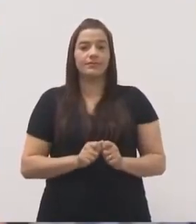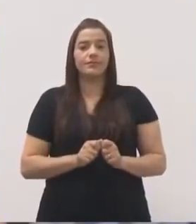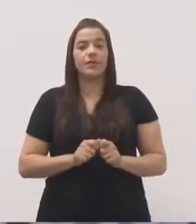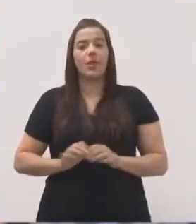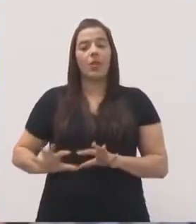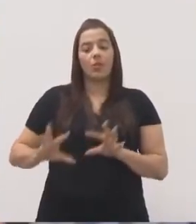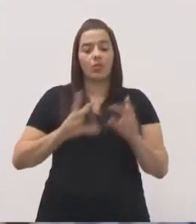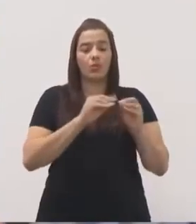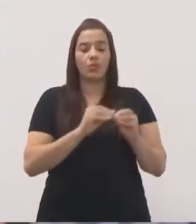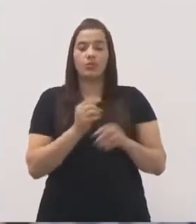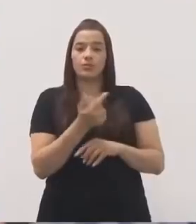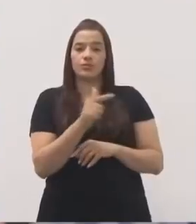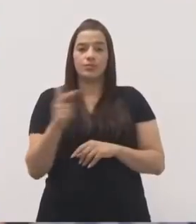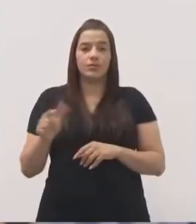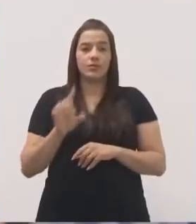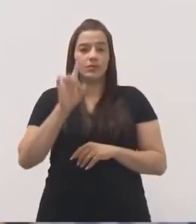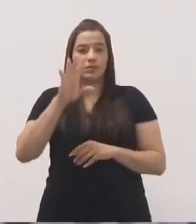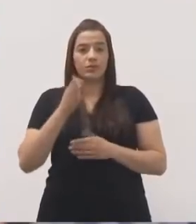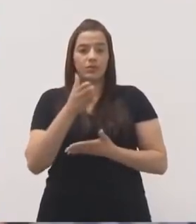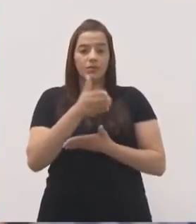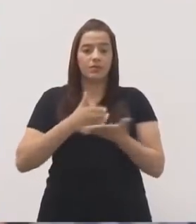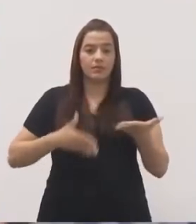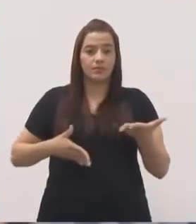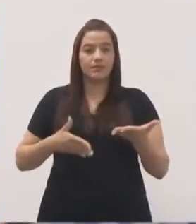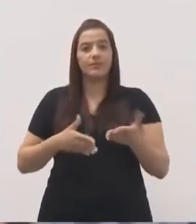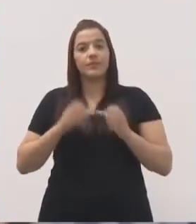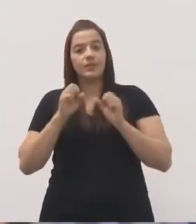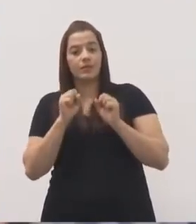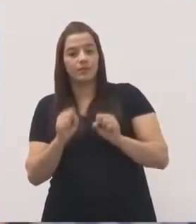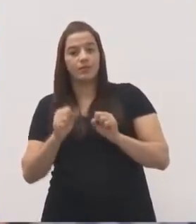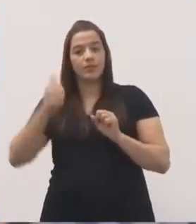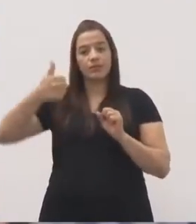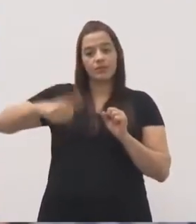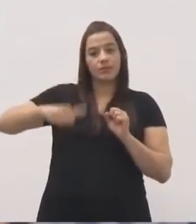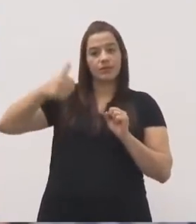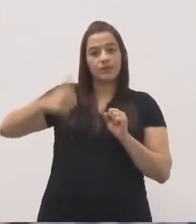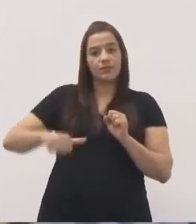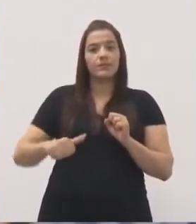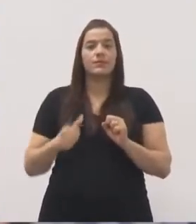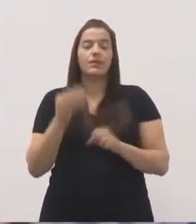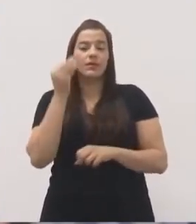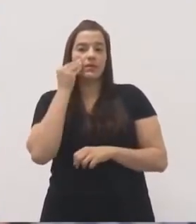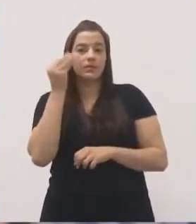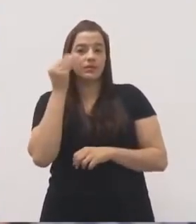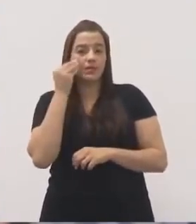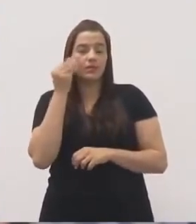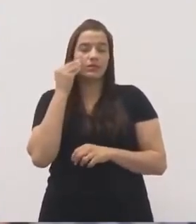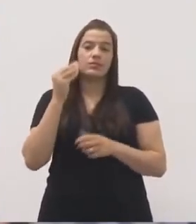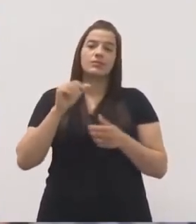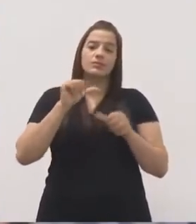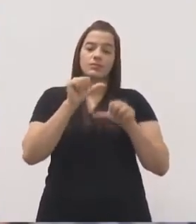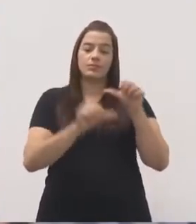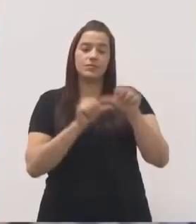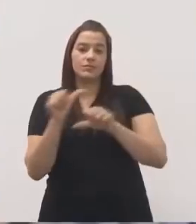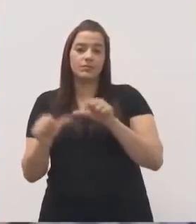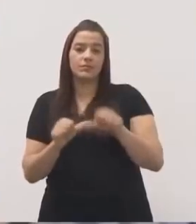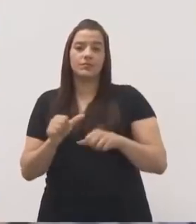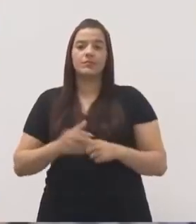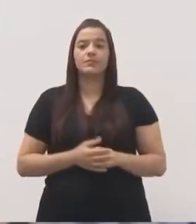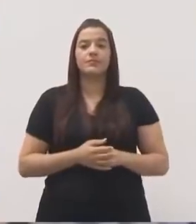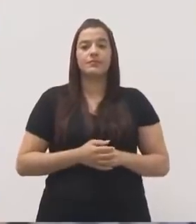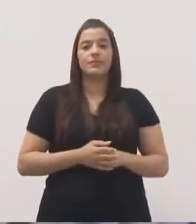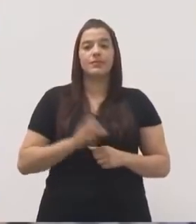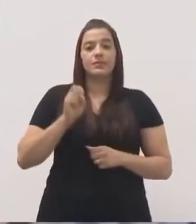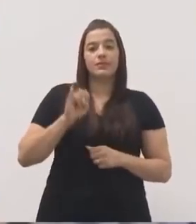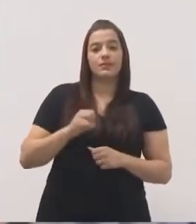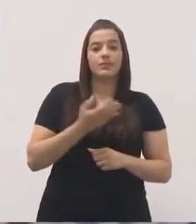todo, ela é uma parte, um recorte daquilo que pode ser avaliado em testes padronizados. Então, se você